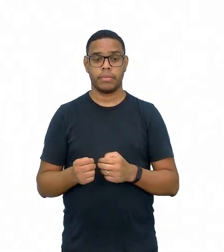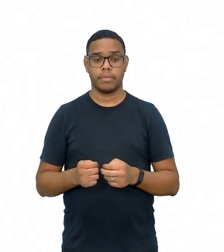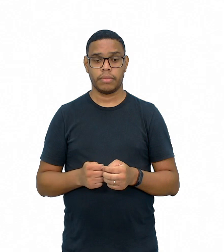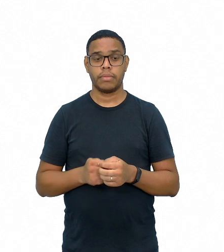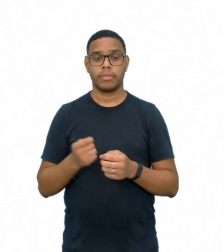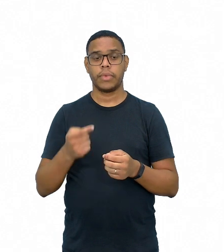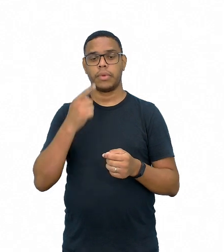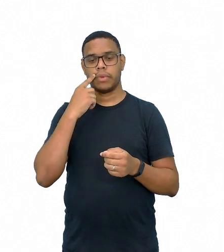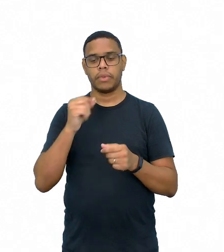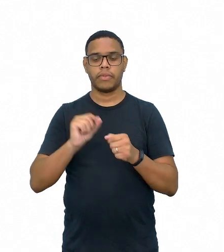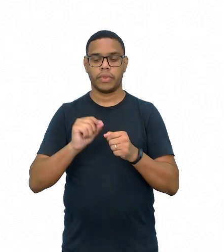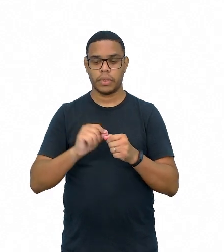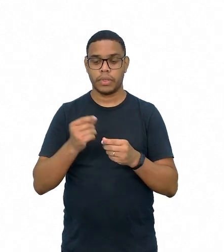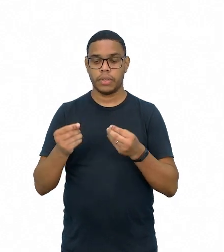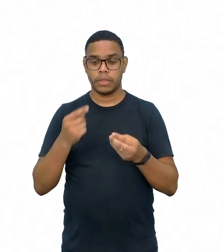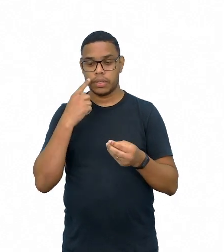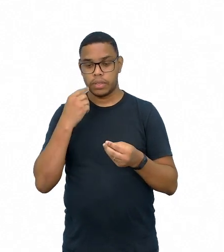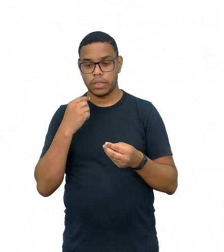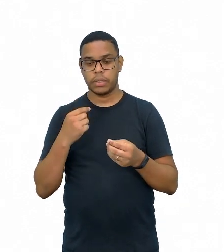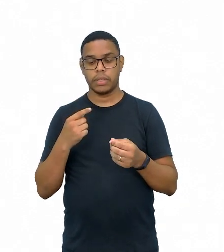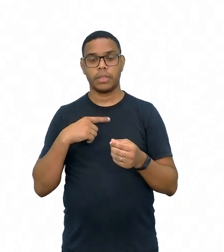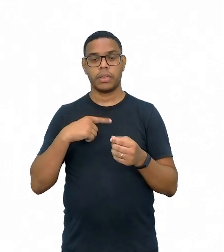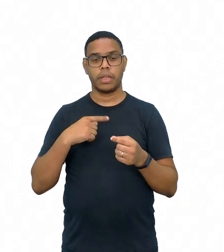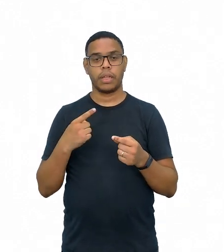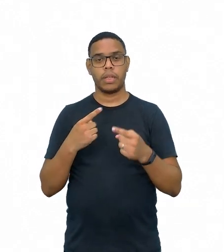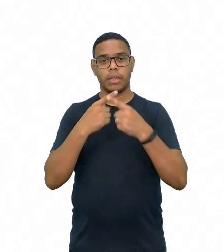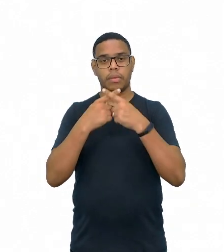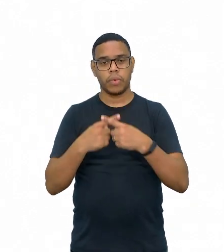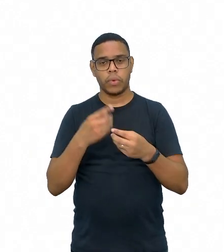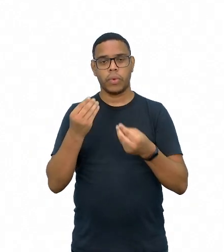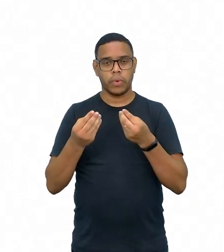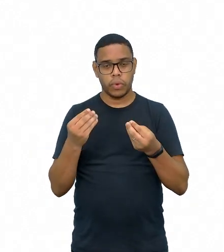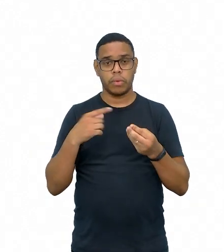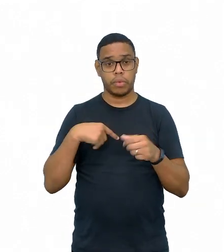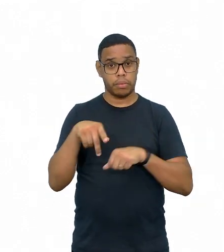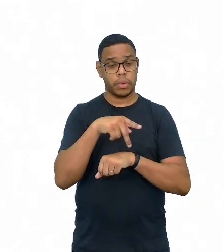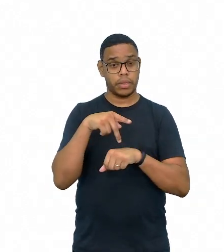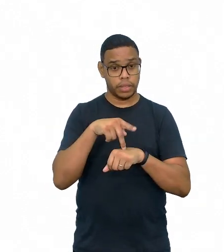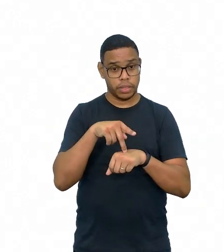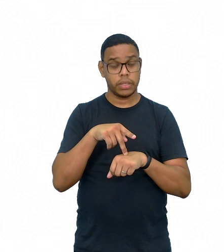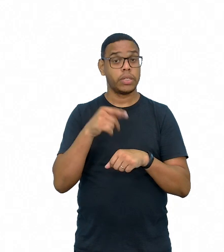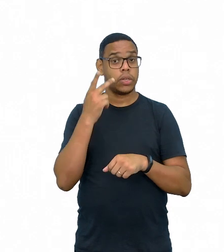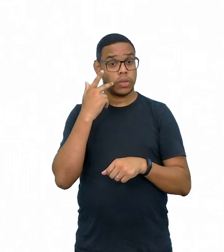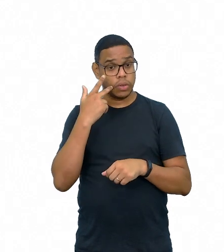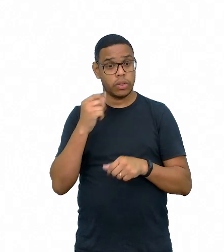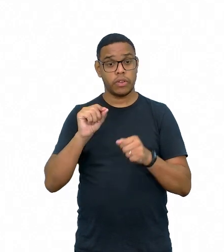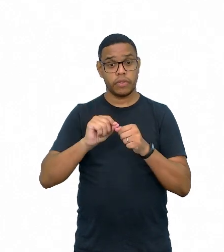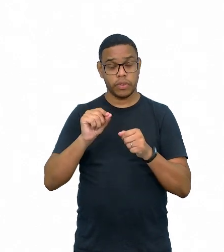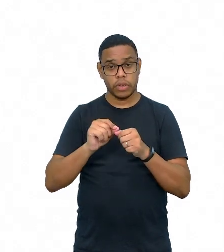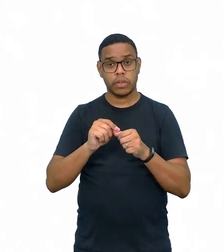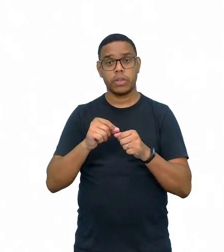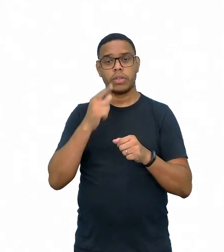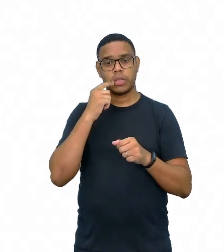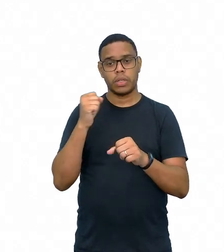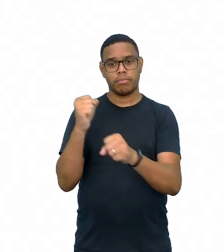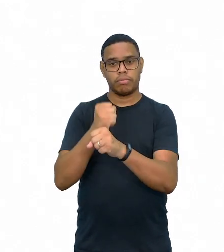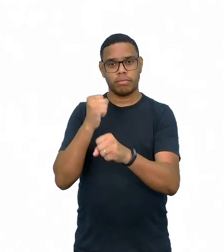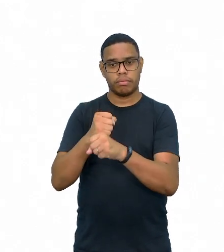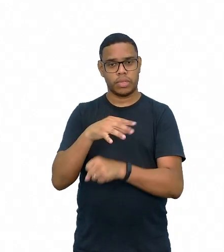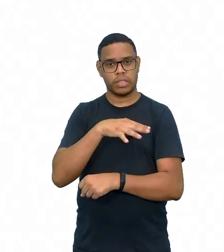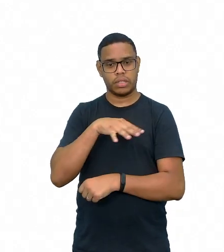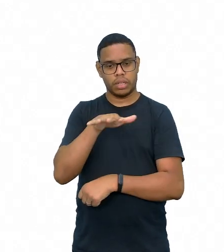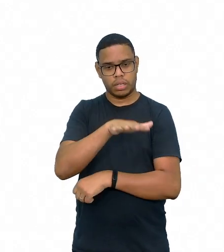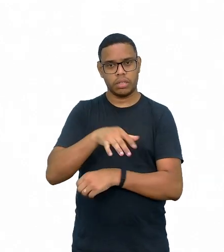para a viabilização de grandes campeonatos desportivos em um país, é comum a realização de obras nas